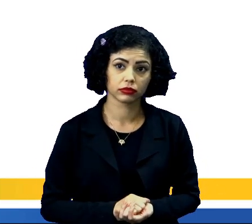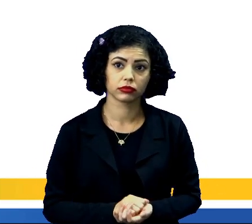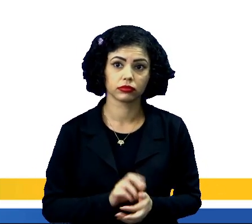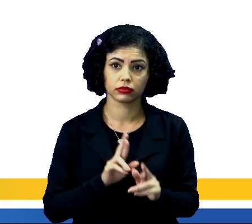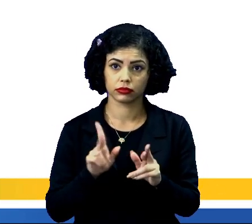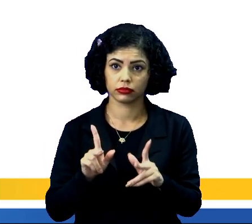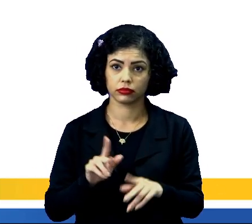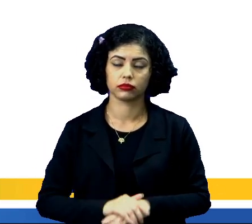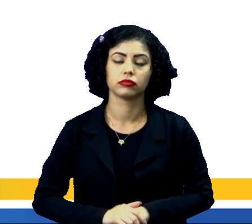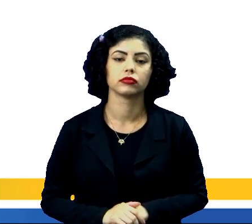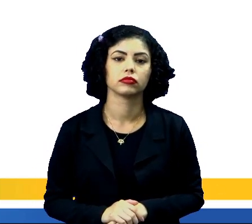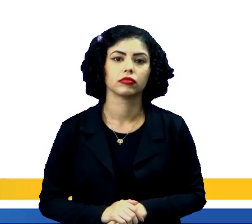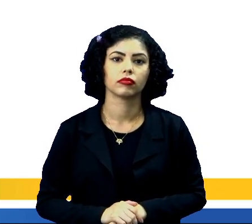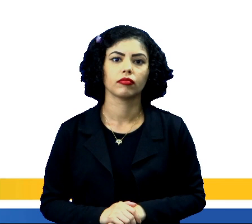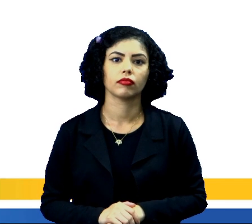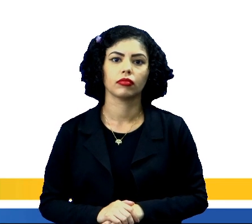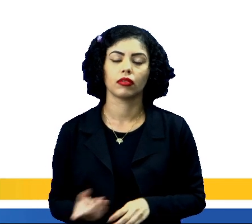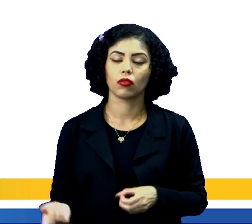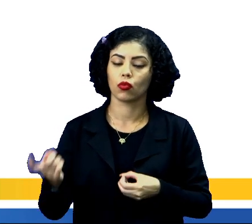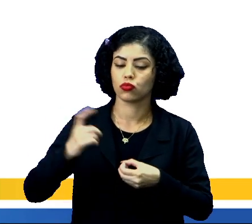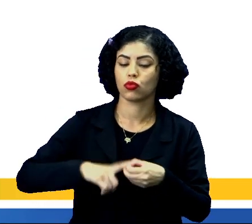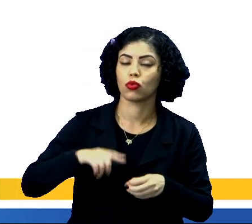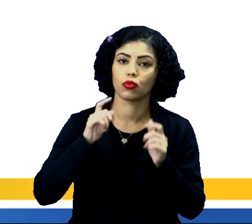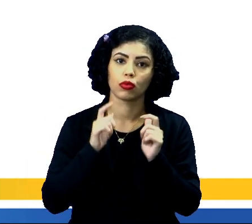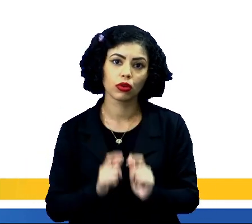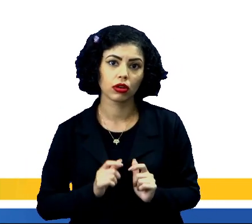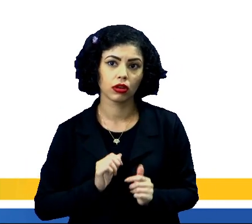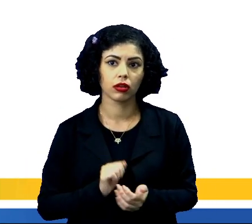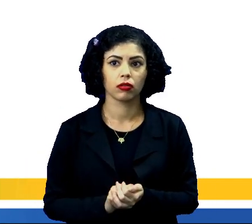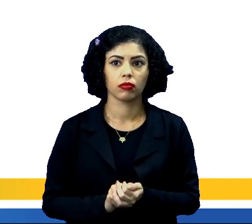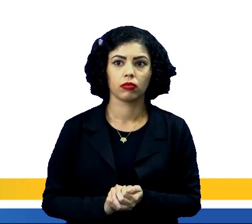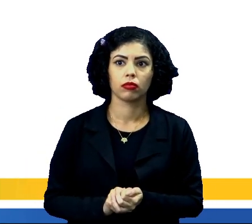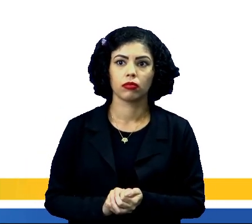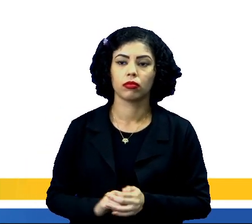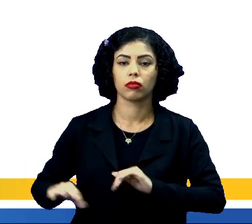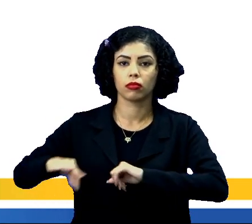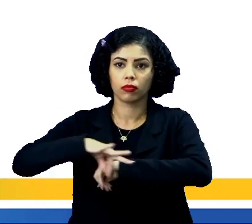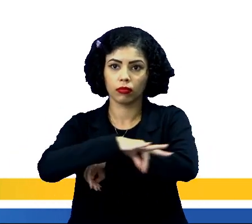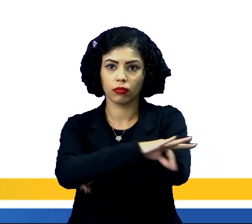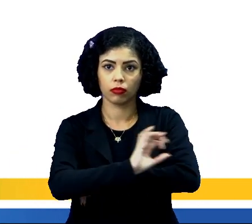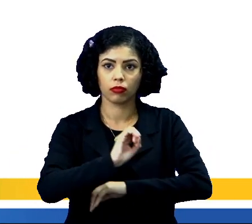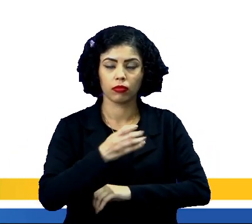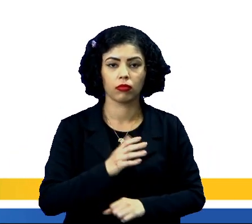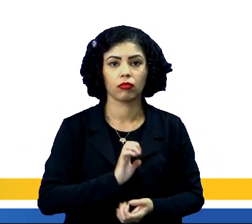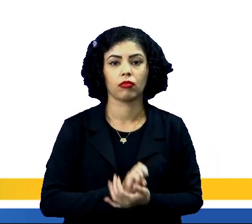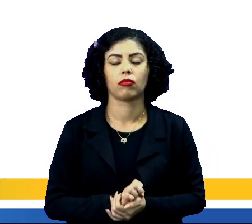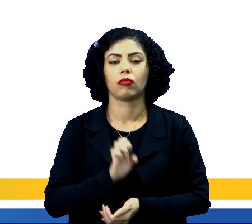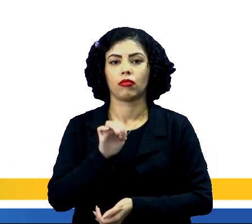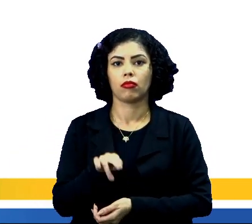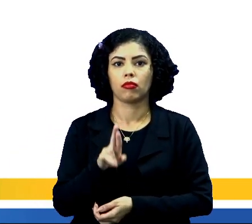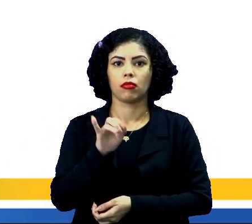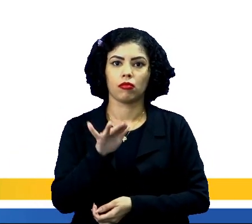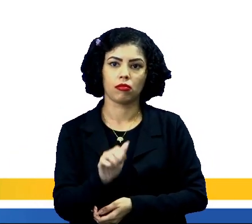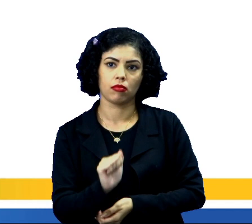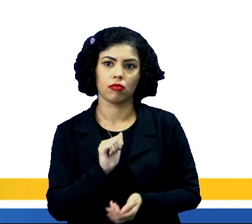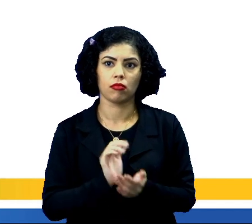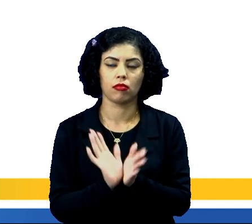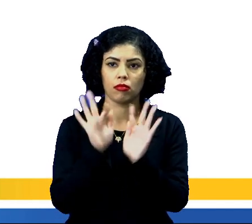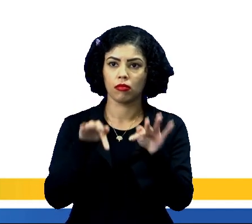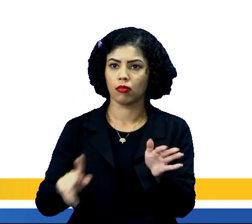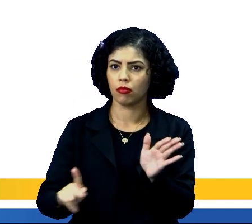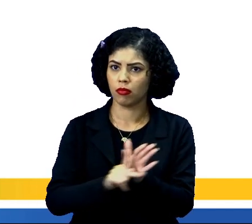são diferentes, né? São mais voltados para onde? Para a área da arquitetura ou da engenharia. Elas não têm aí um